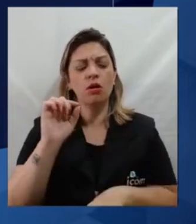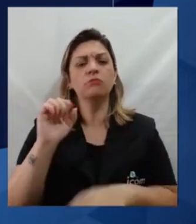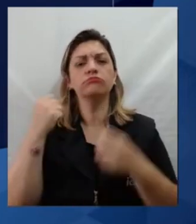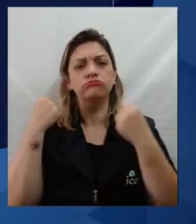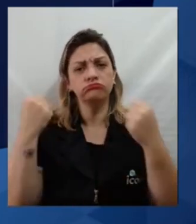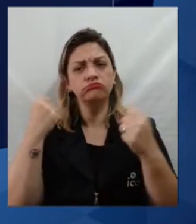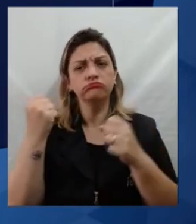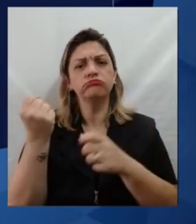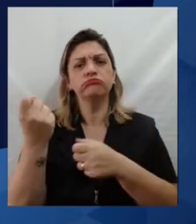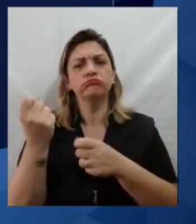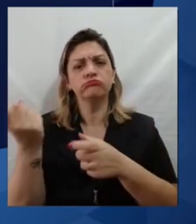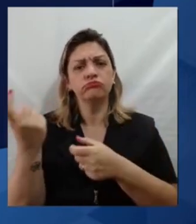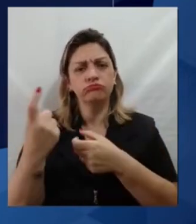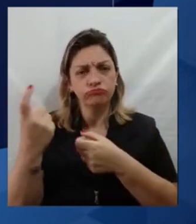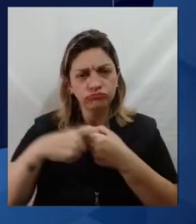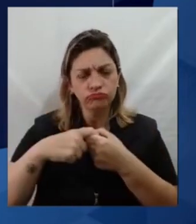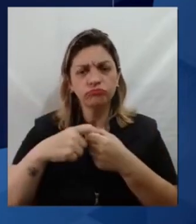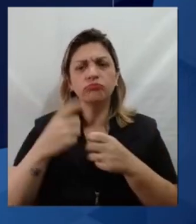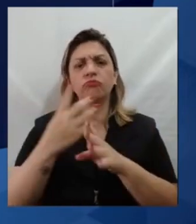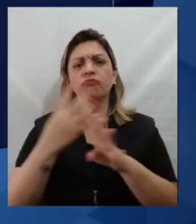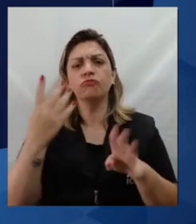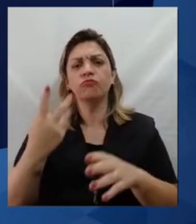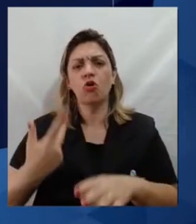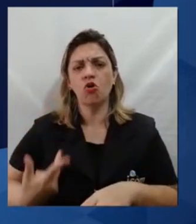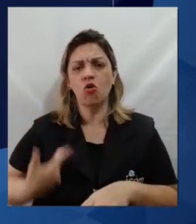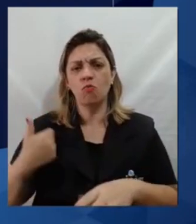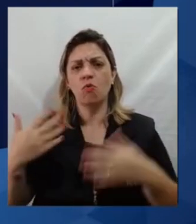a reduzir a fila de transplantes pulmonares no Brasil.